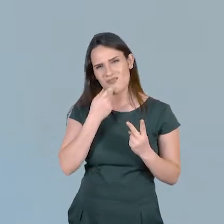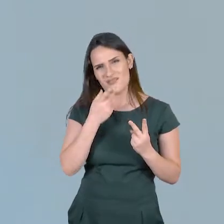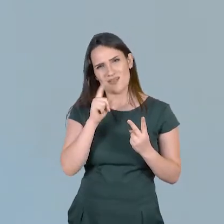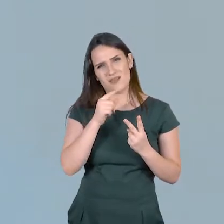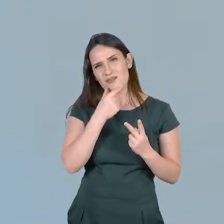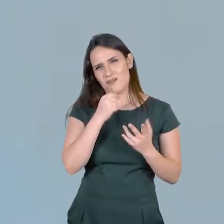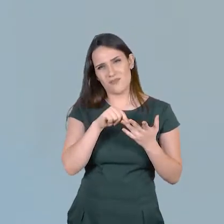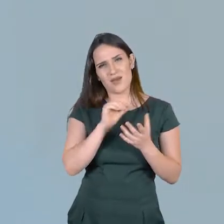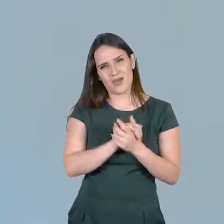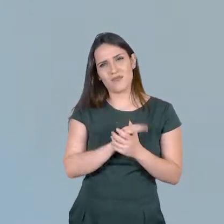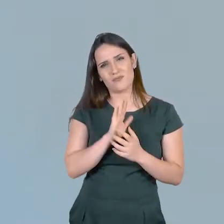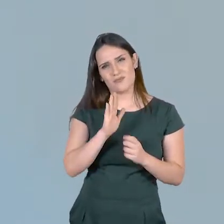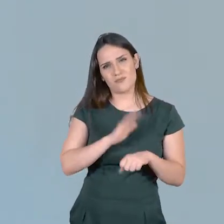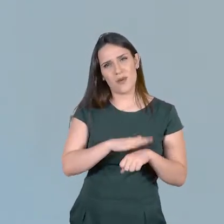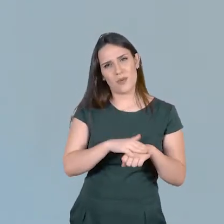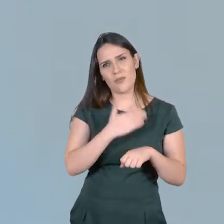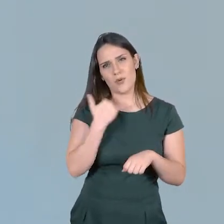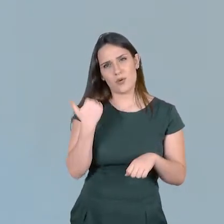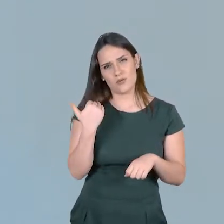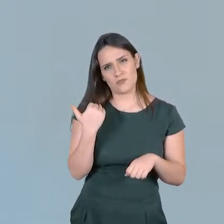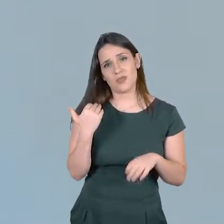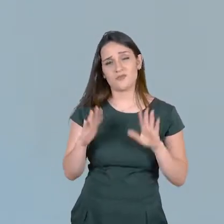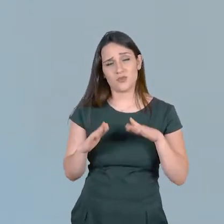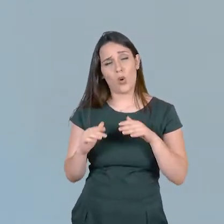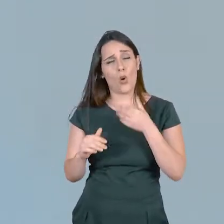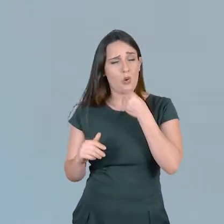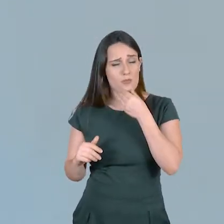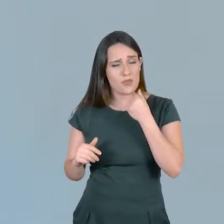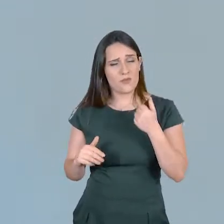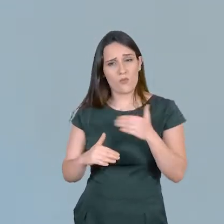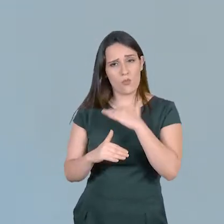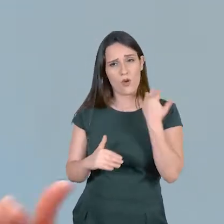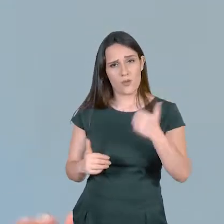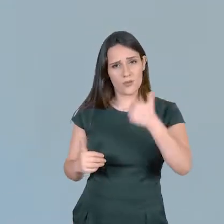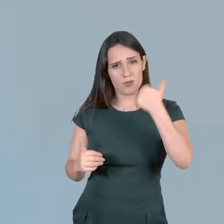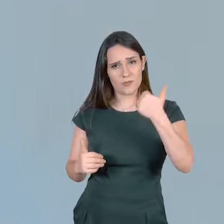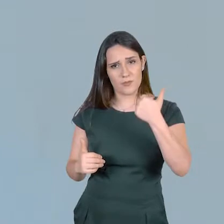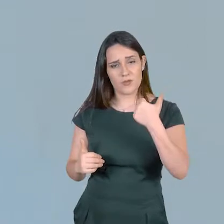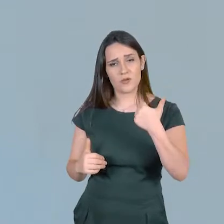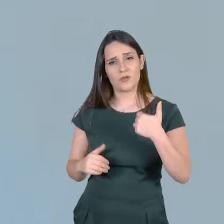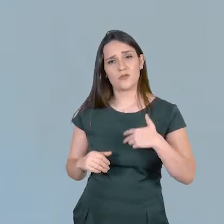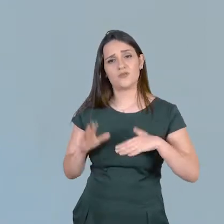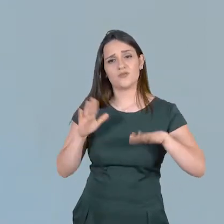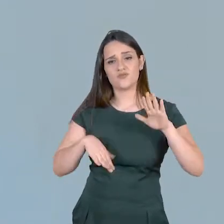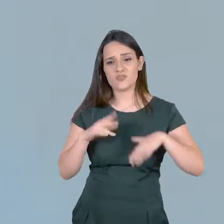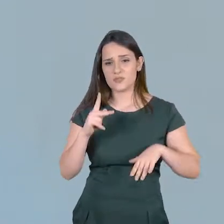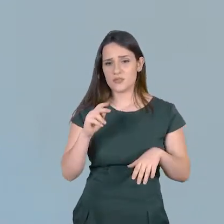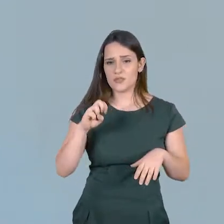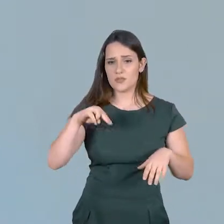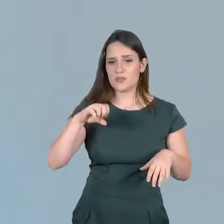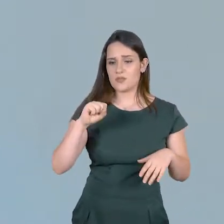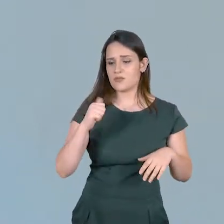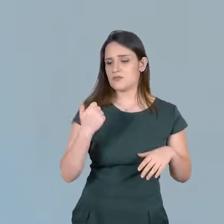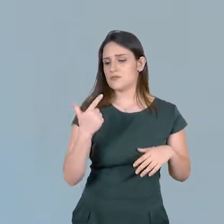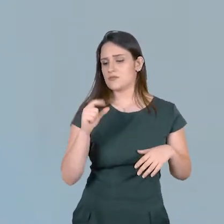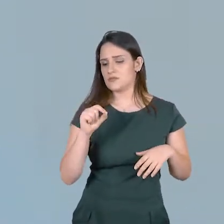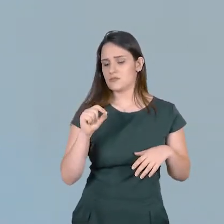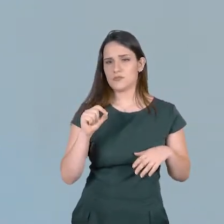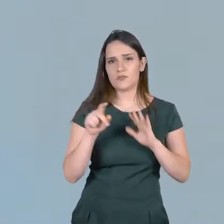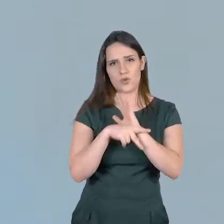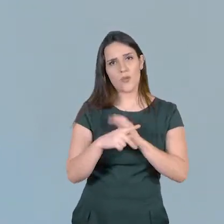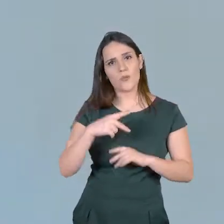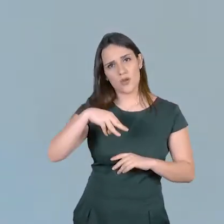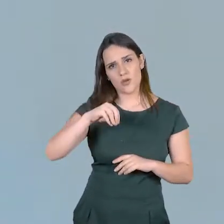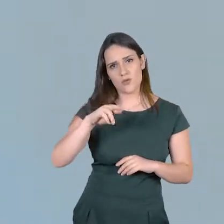comum. Geralmente o homem morre primeiro. Então, a pensão por morte tentou se colocar nos destaques na última